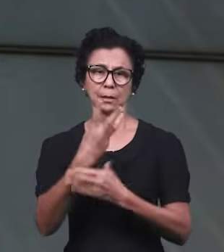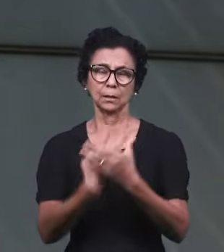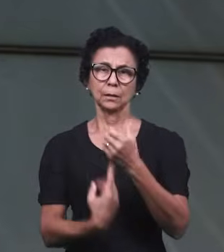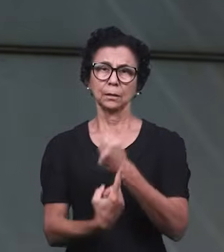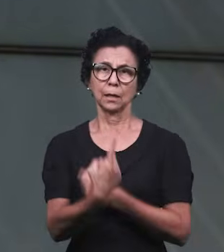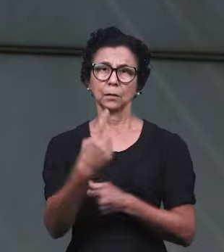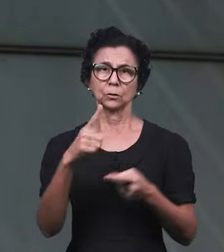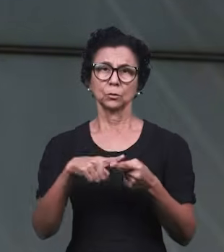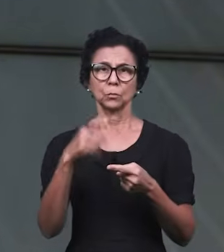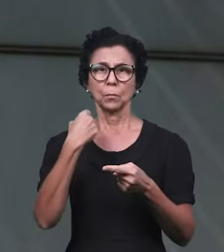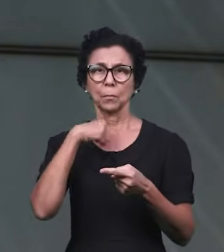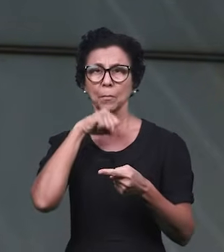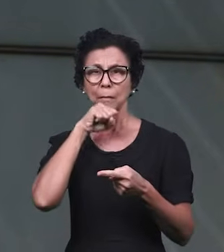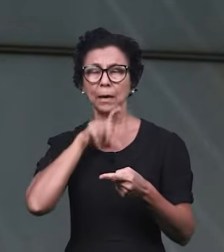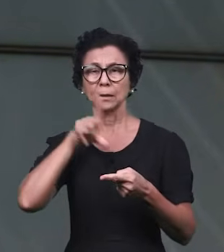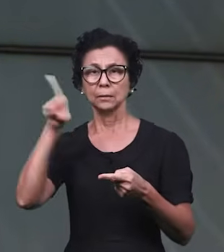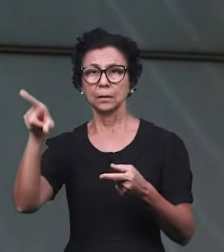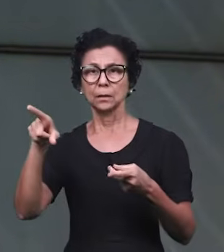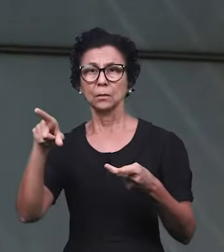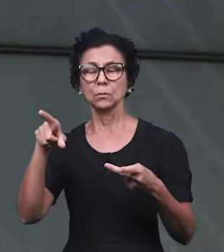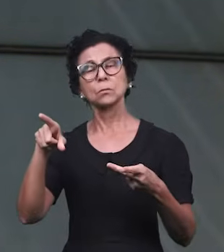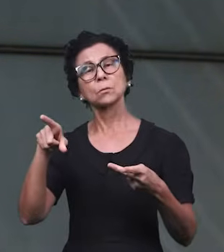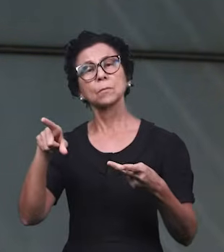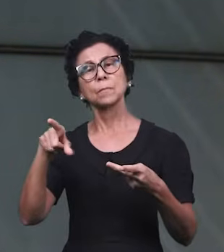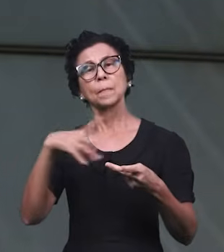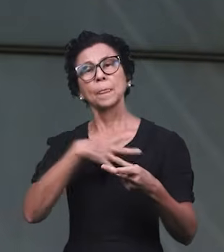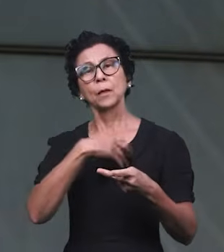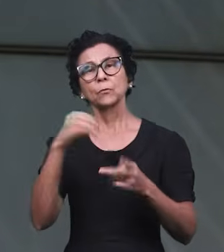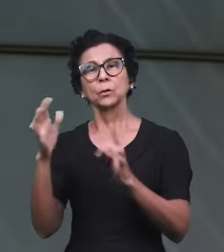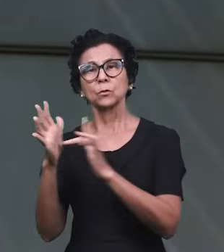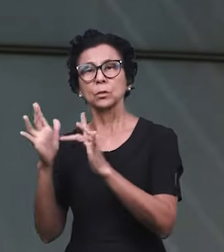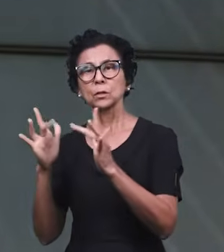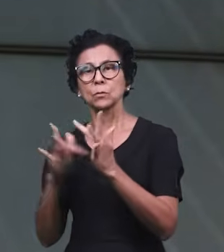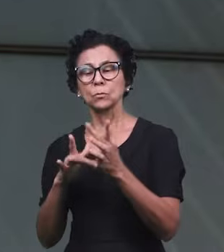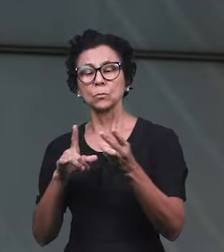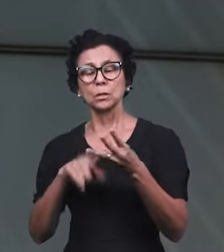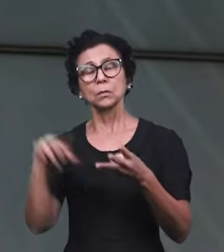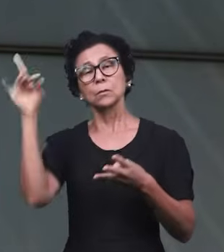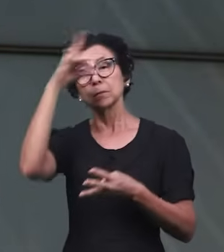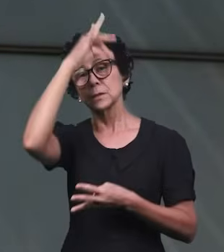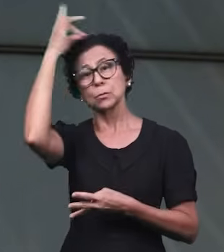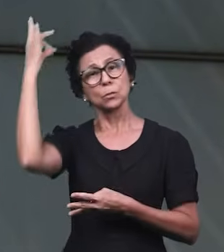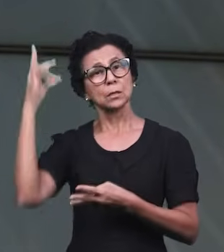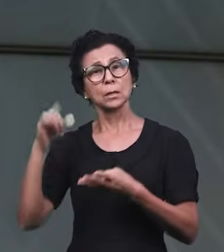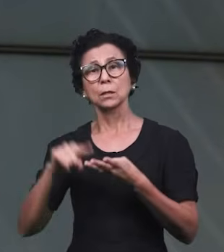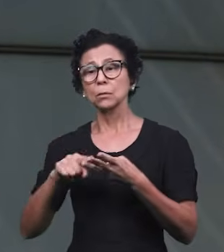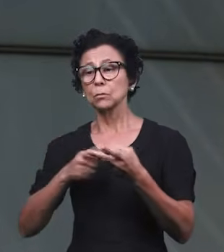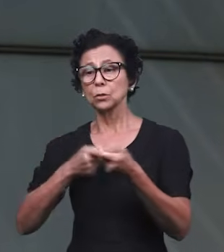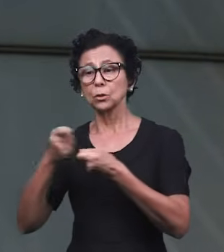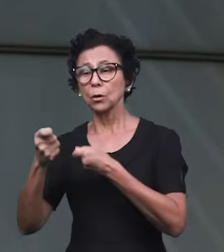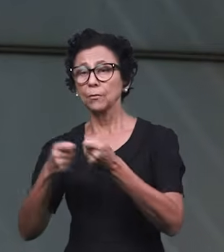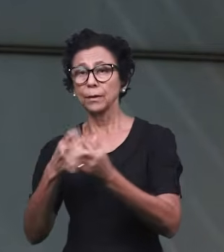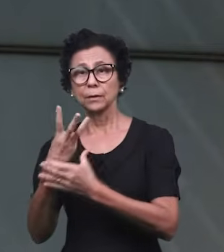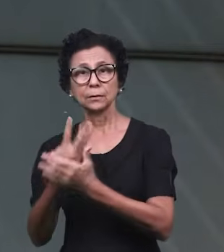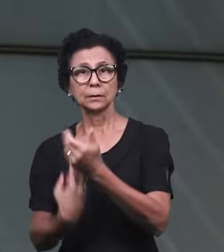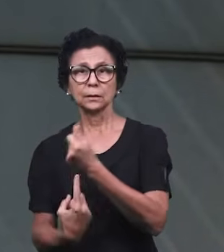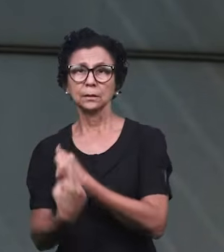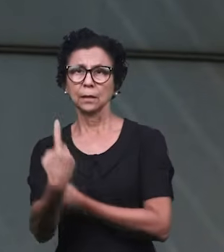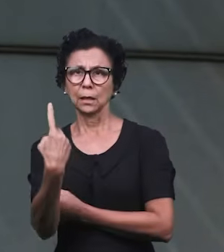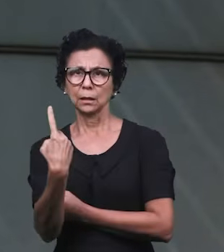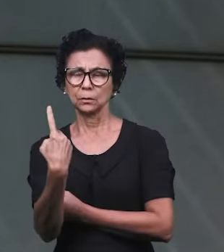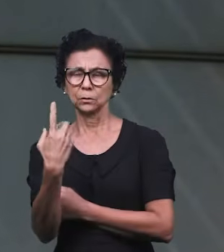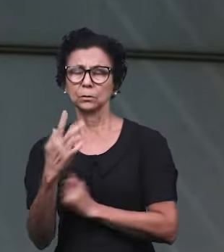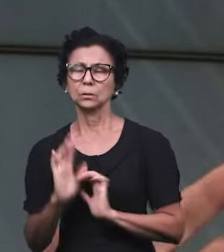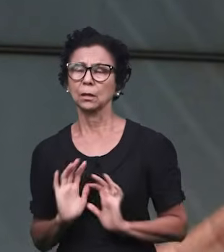não permite, nunca permitiu que qualquer outra pessoa se envolvesse no projeto